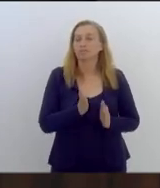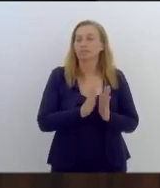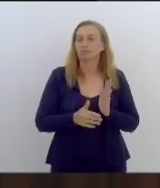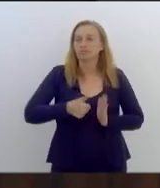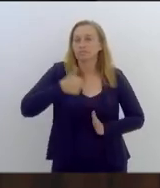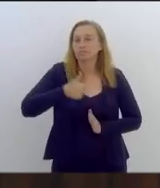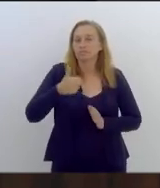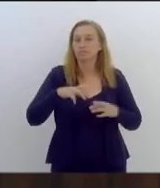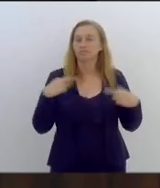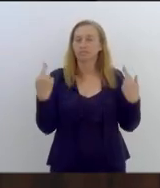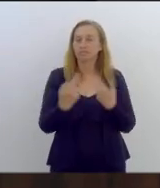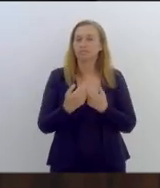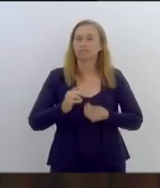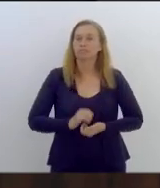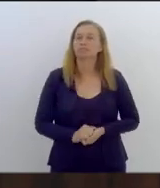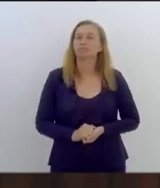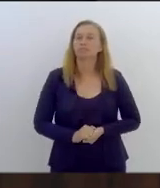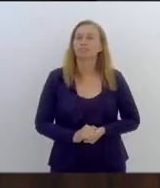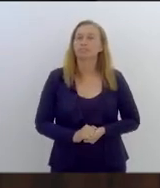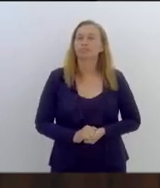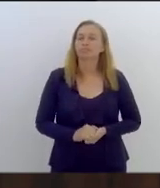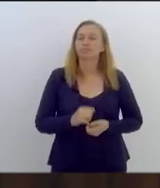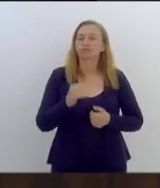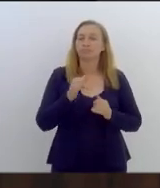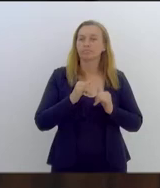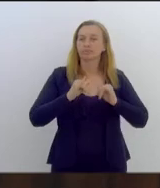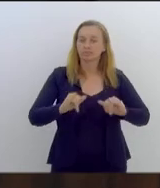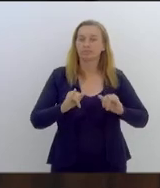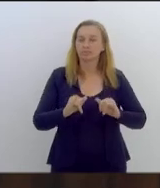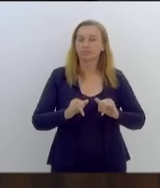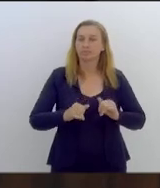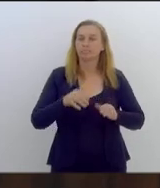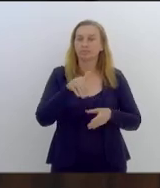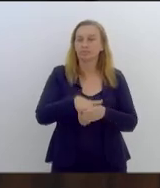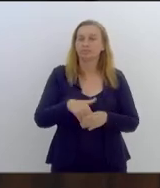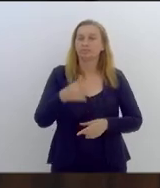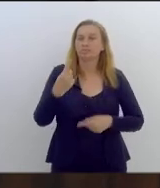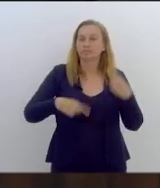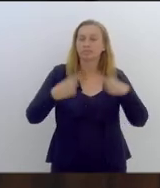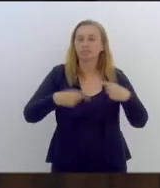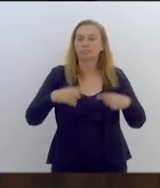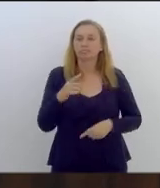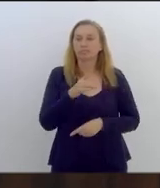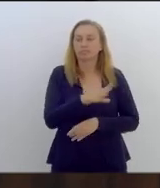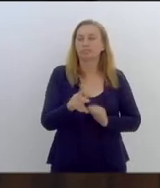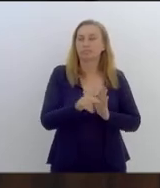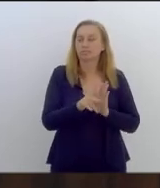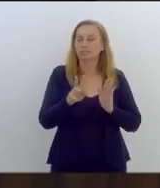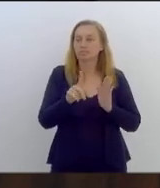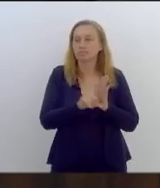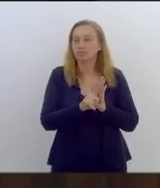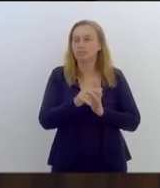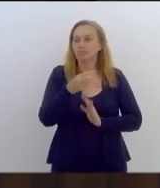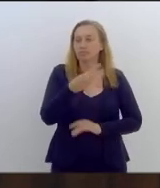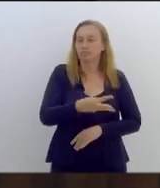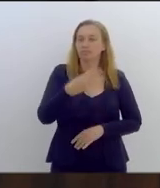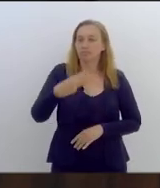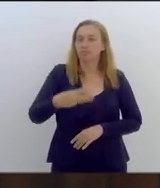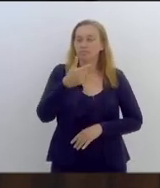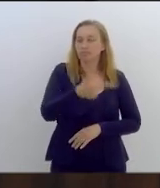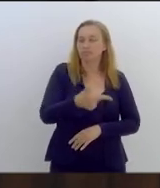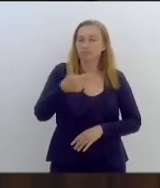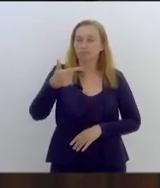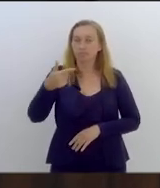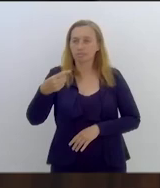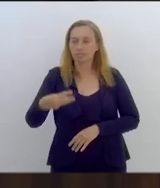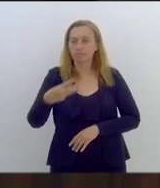primeira sessão extraordinária. Anuncio, em regime de urgência, em votação, em discussão única, projeto de lei 3326/20, de autoria